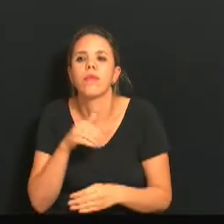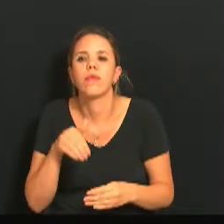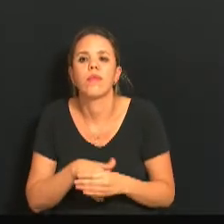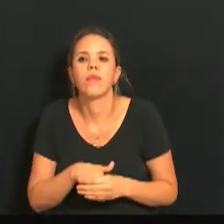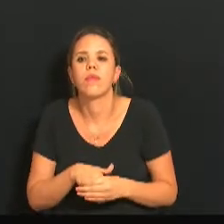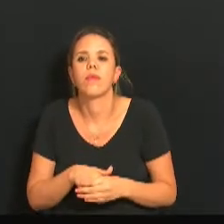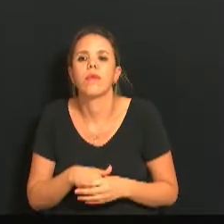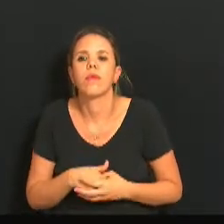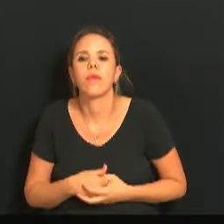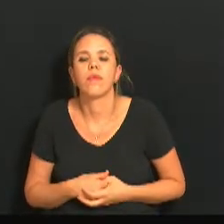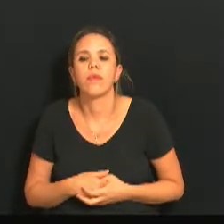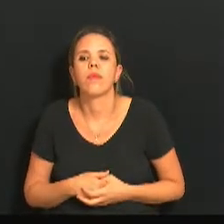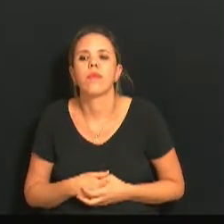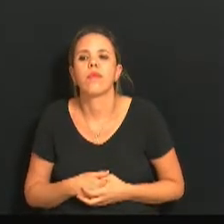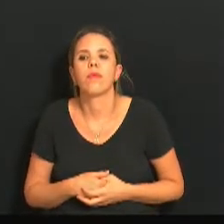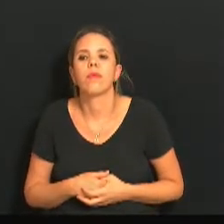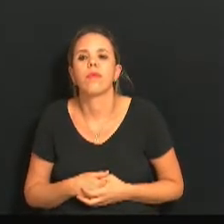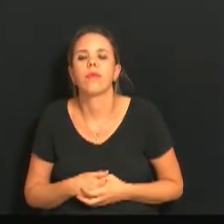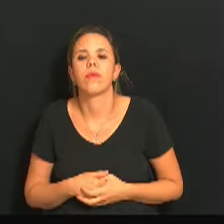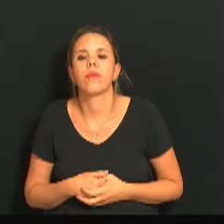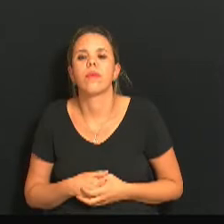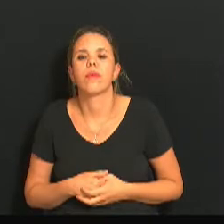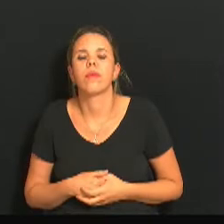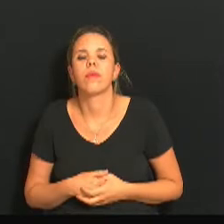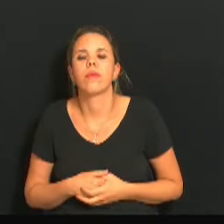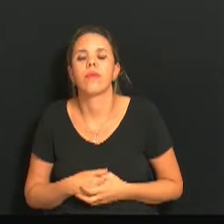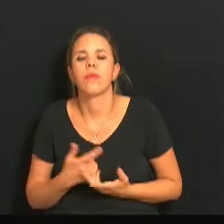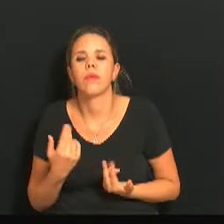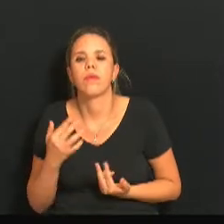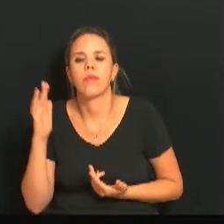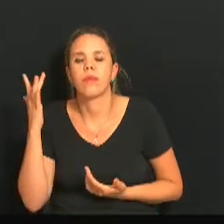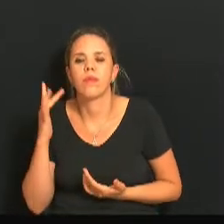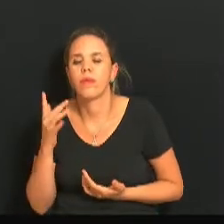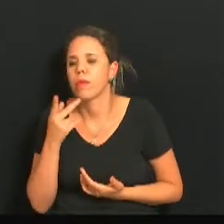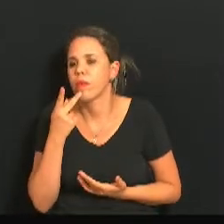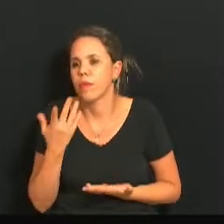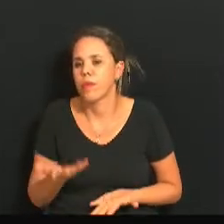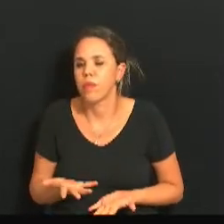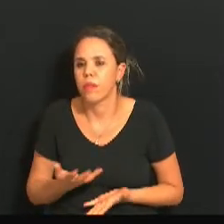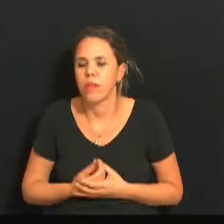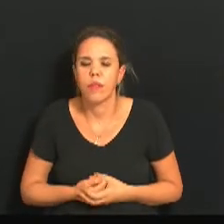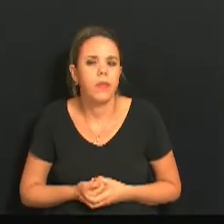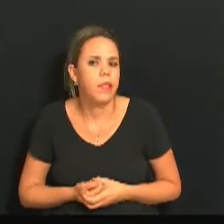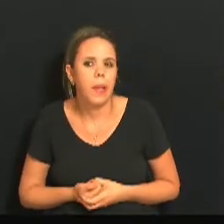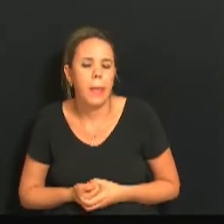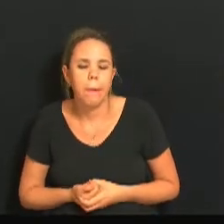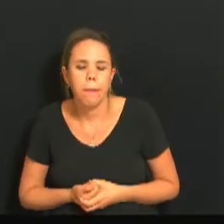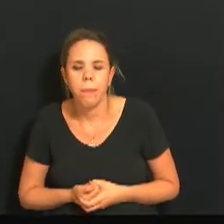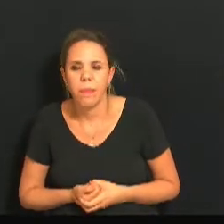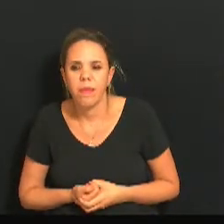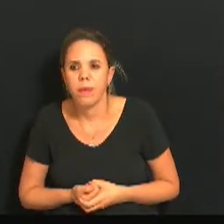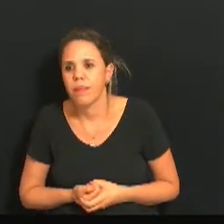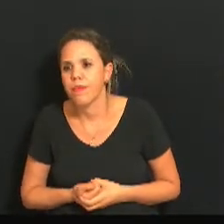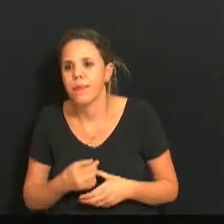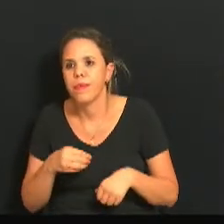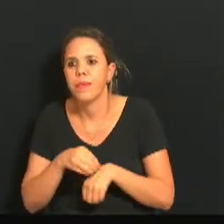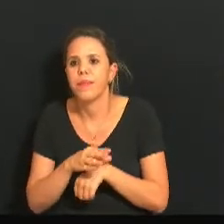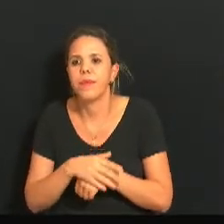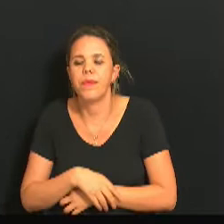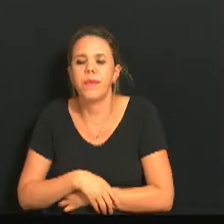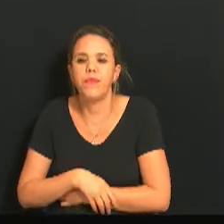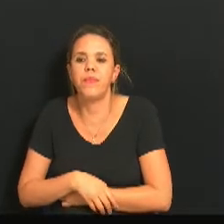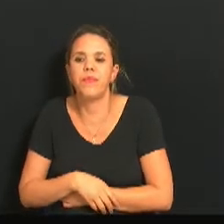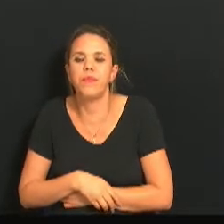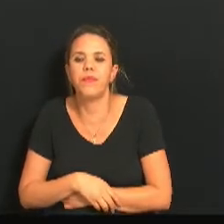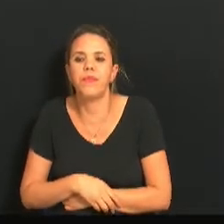não sei se foi unanimidade o da forma da vida falou eu entrei que formalidade que me passaram